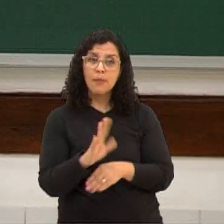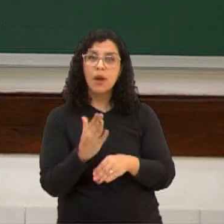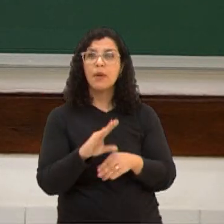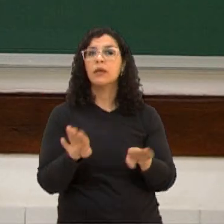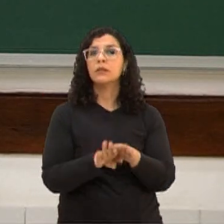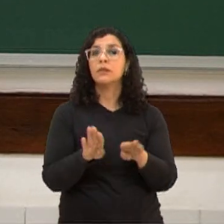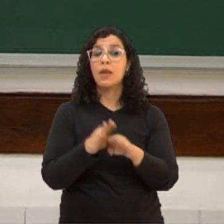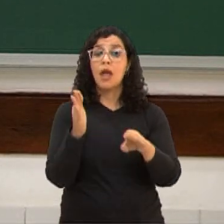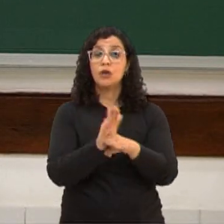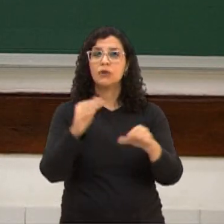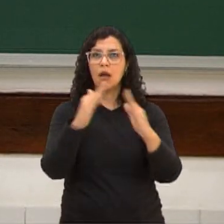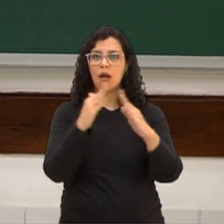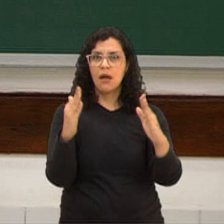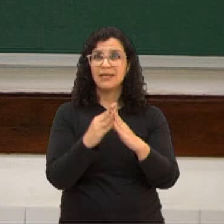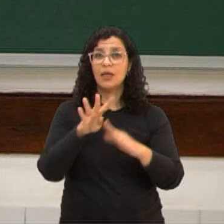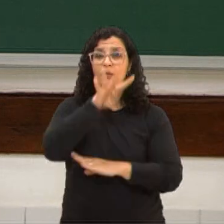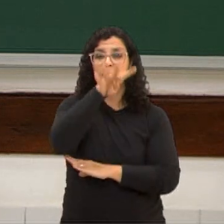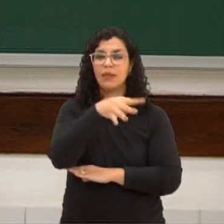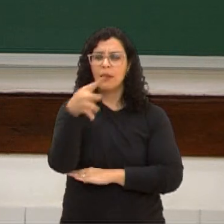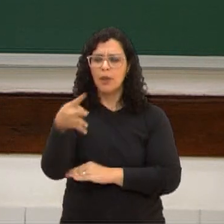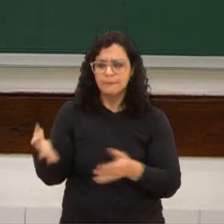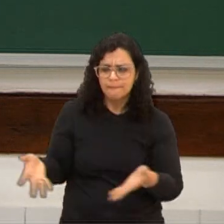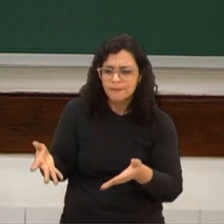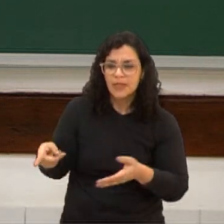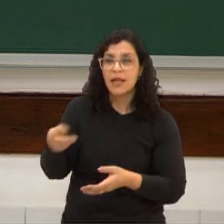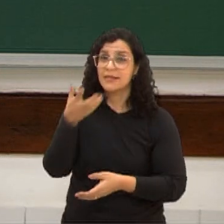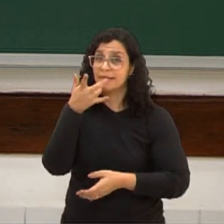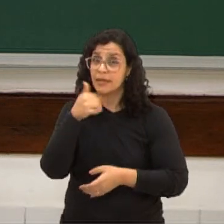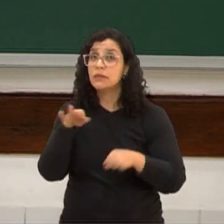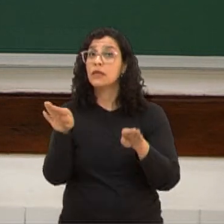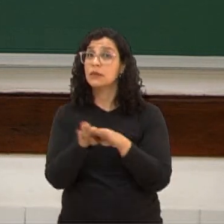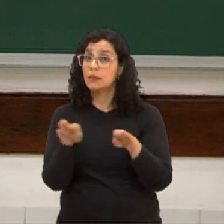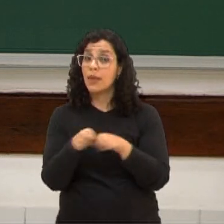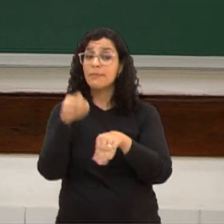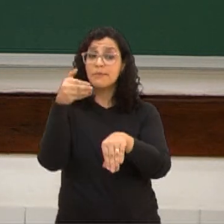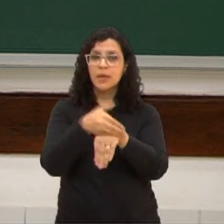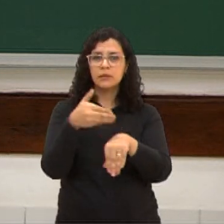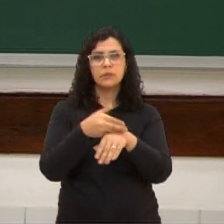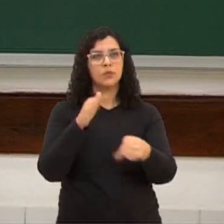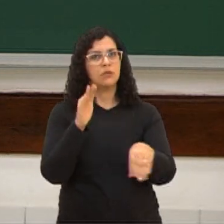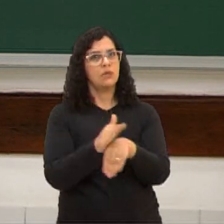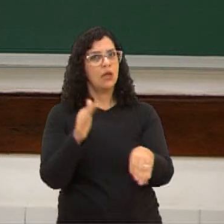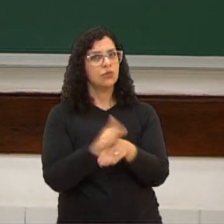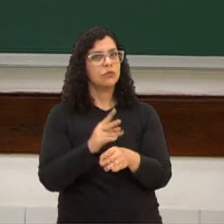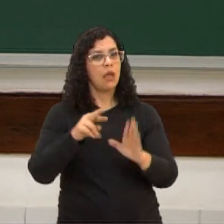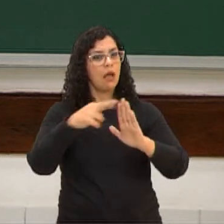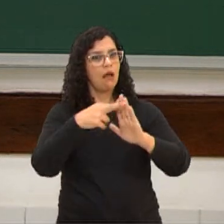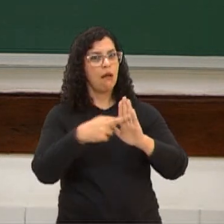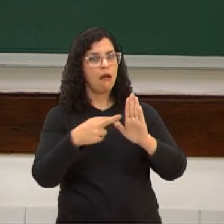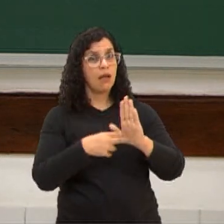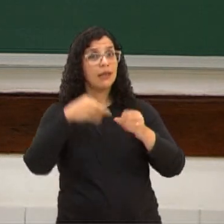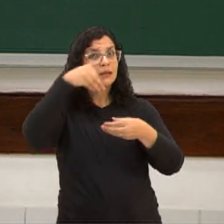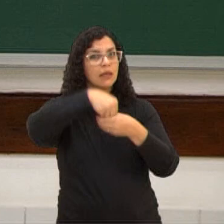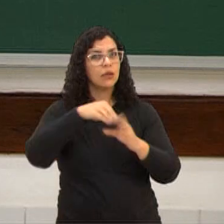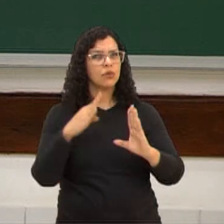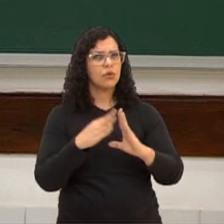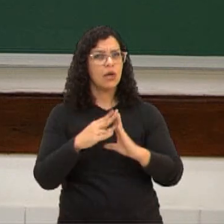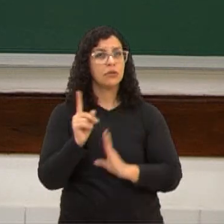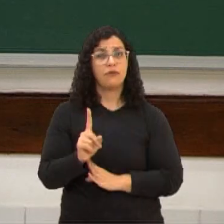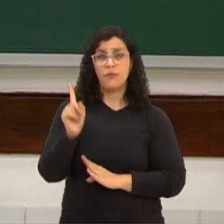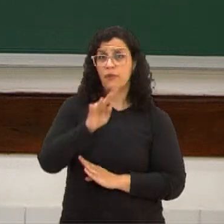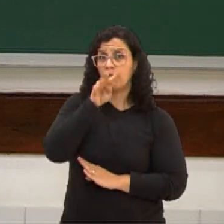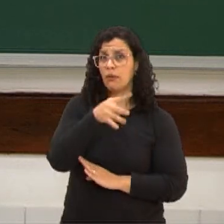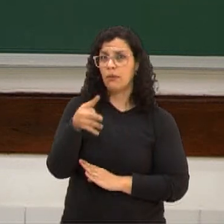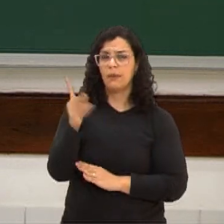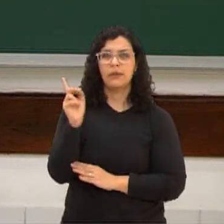de incentivos, né, para que as crianças participem e cumpram com as suas obrigações. Vamos ver um exemplo